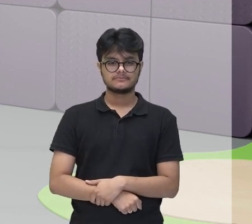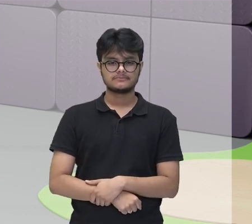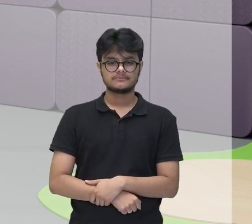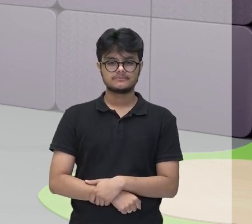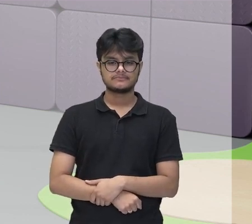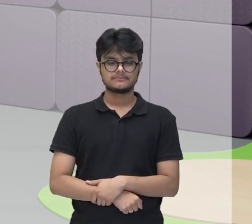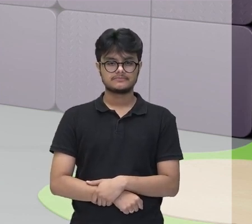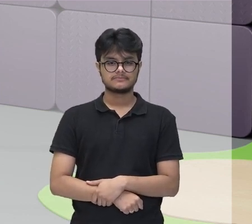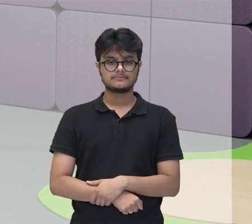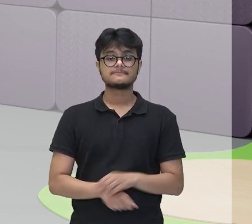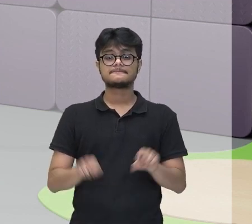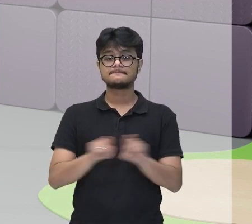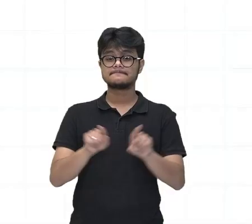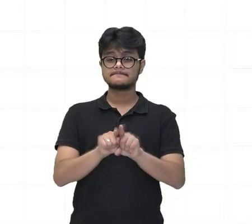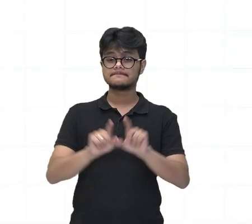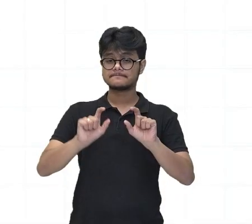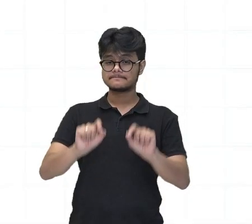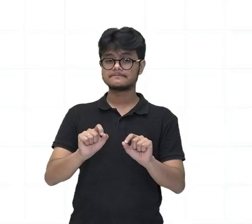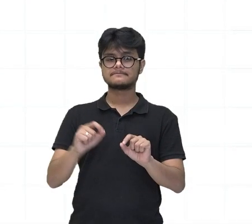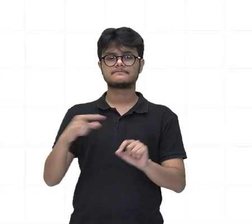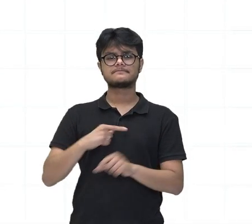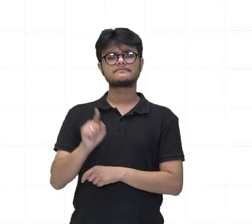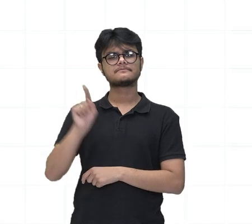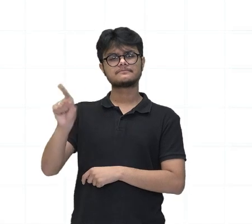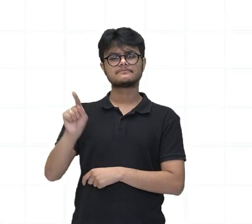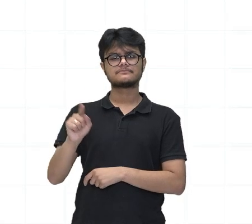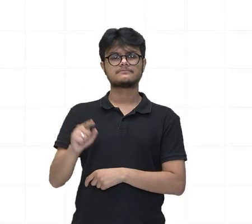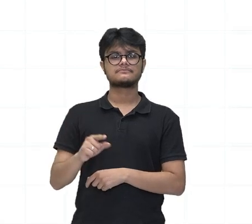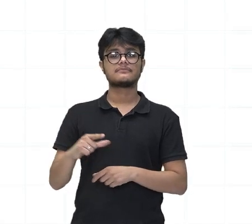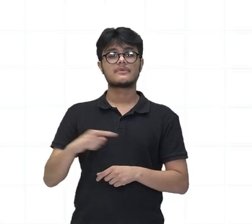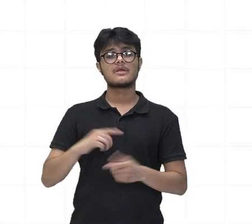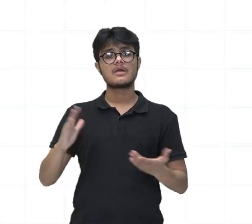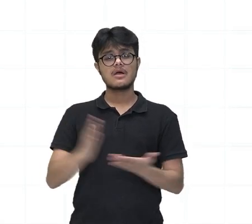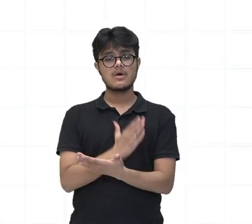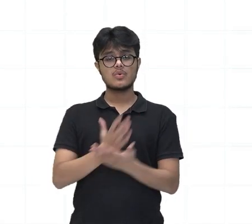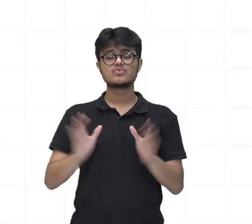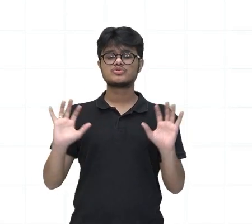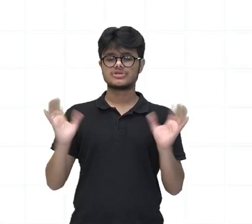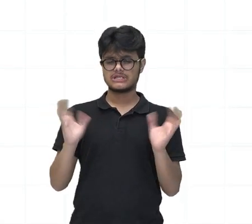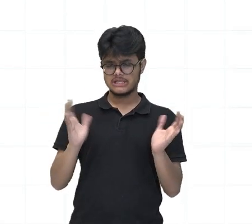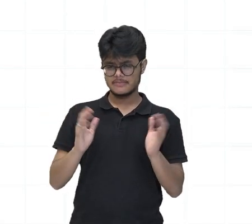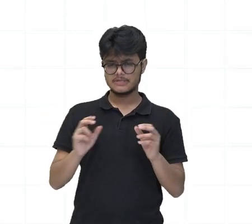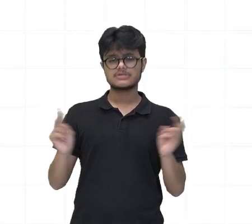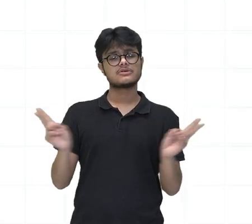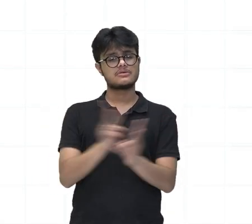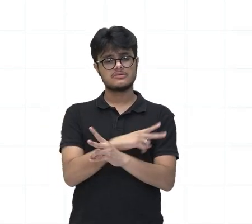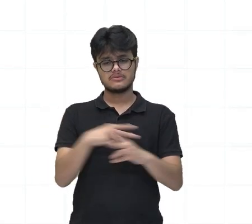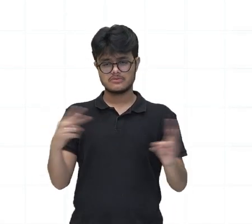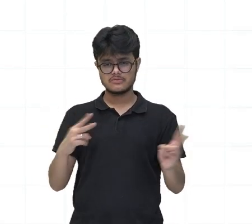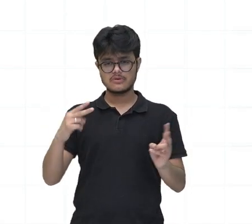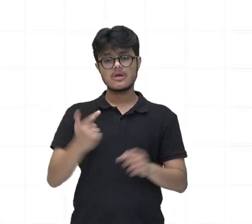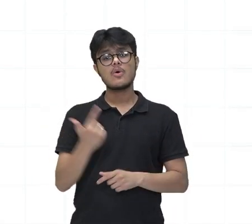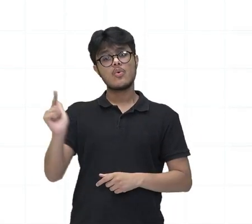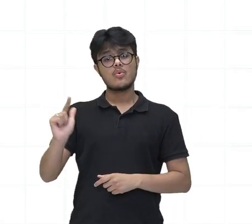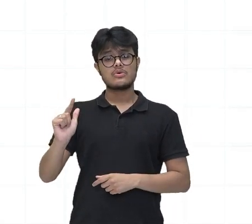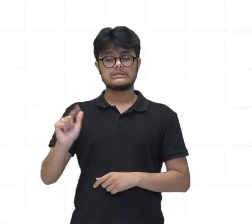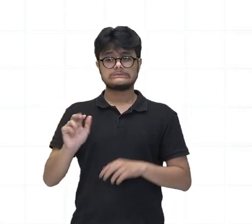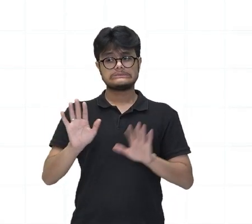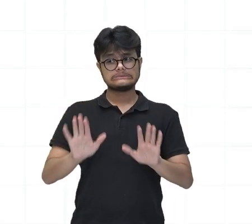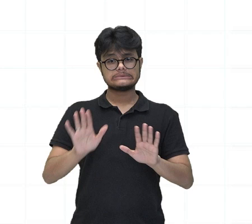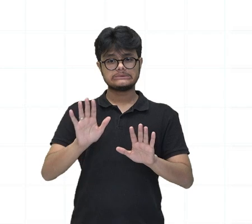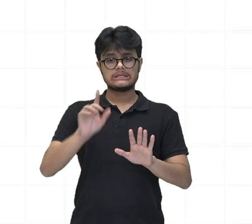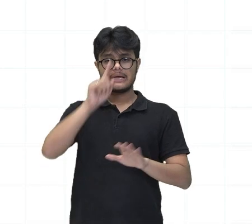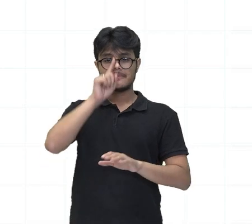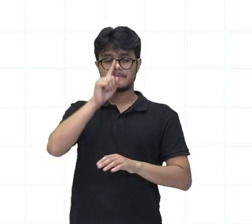bom? Nós temos aí também sobre as correntes de convecção e fenômenos climáticos extremos. Então,